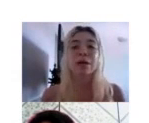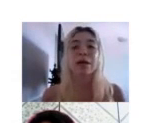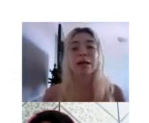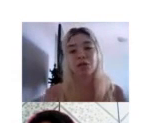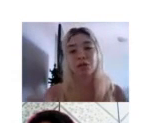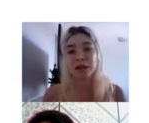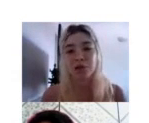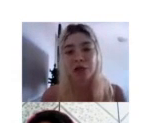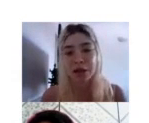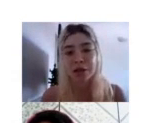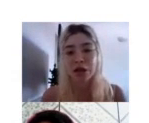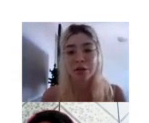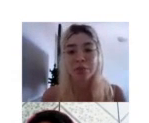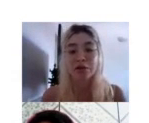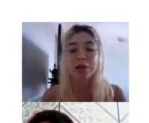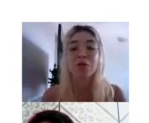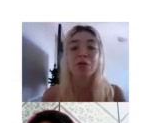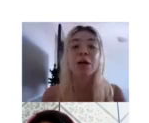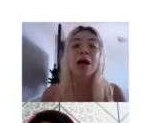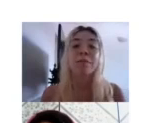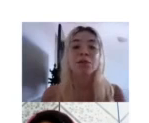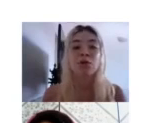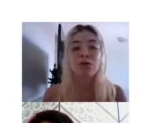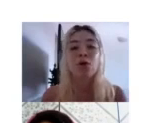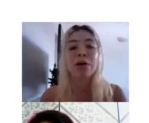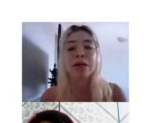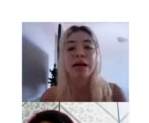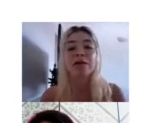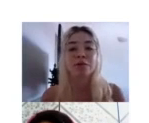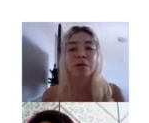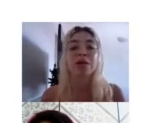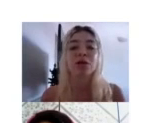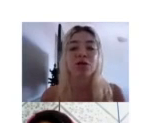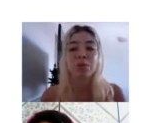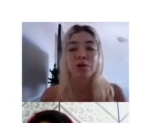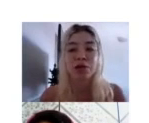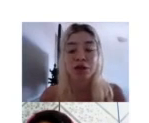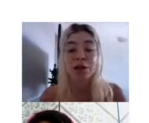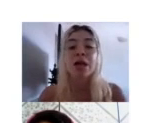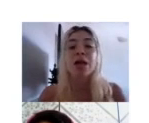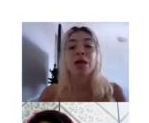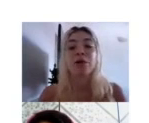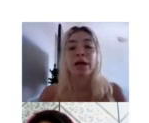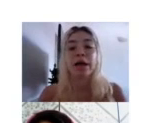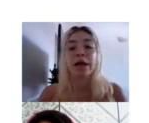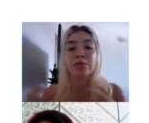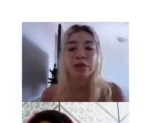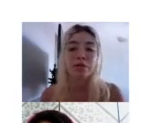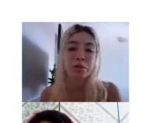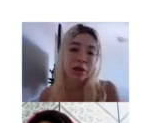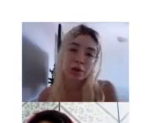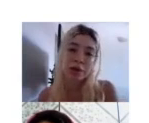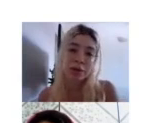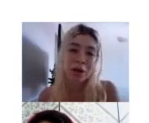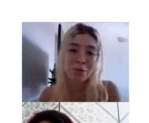filme, sobre essa atividade na sala de aula a partir desse filme, mas com foco mais ligado à formação identitária e política, a